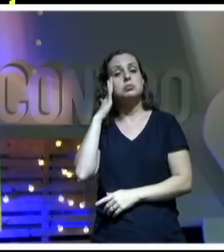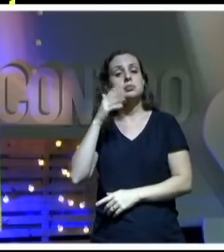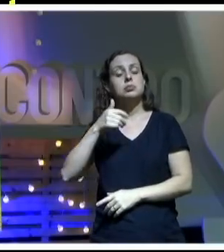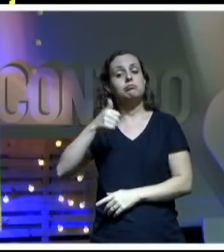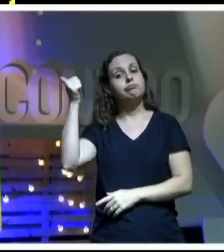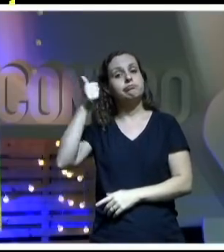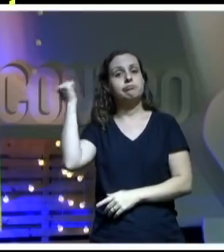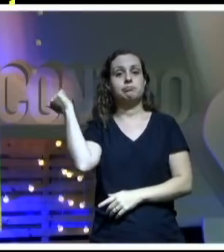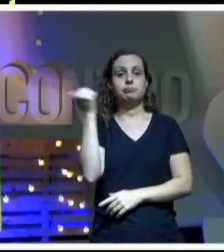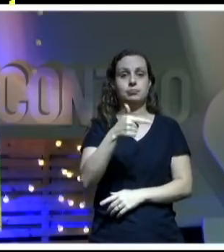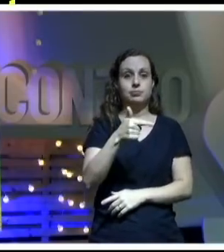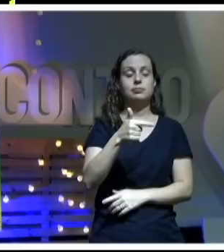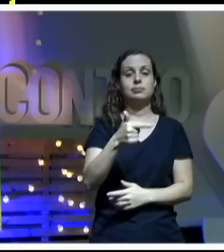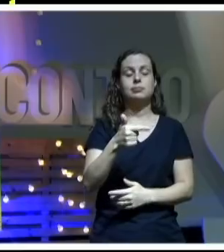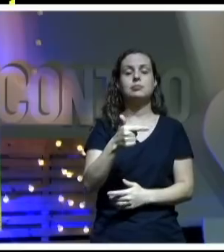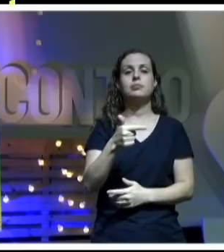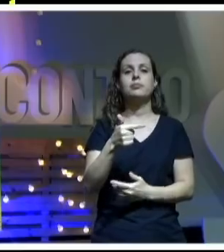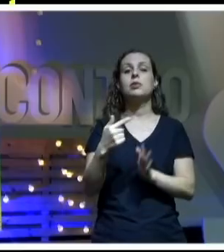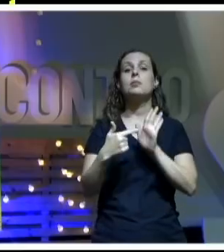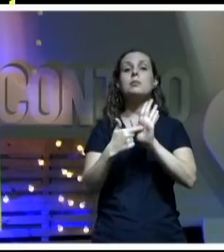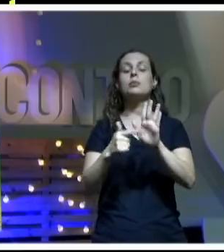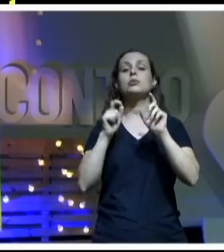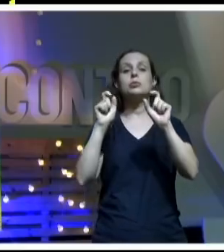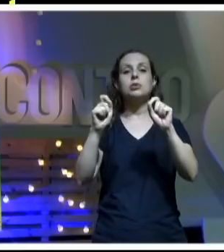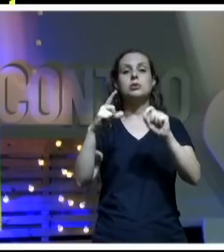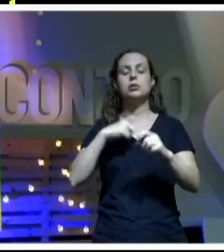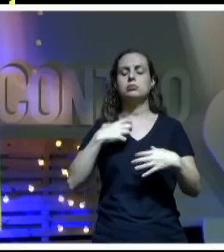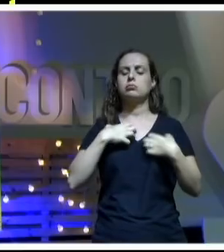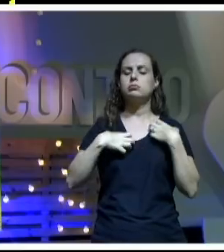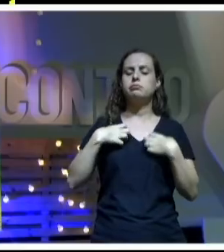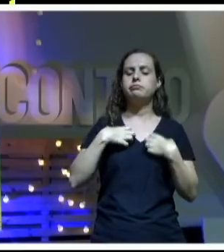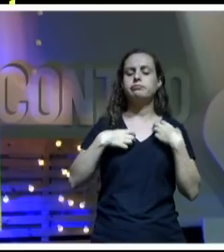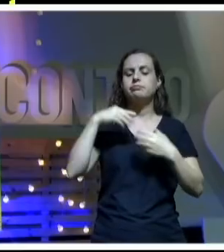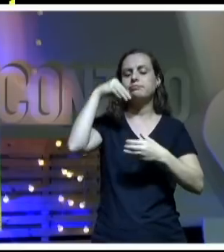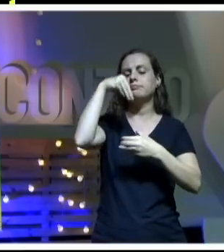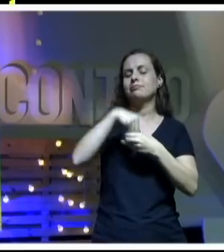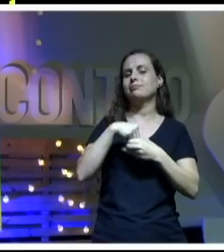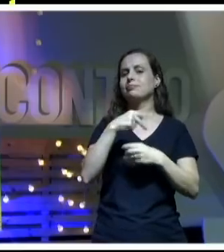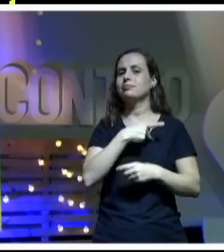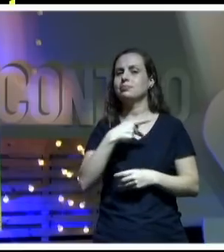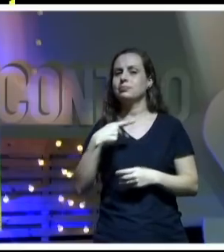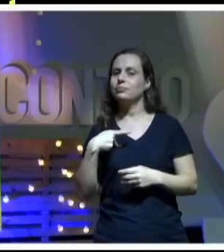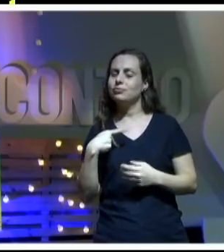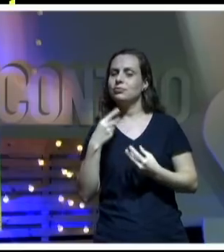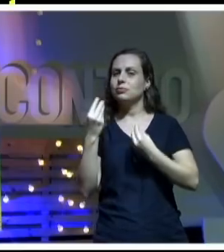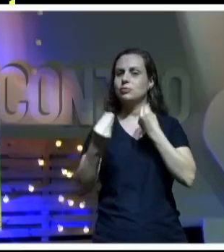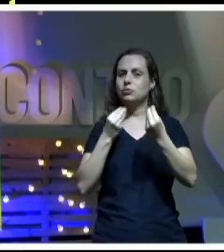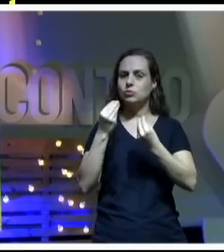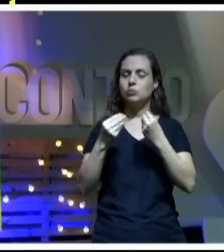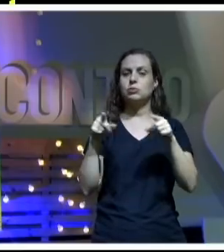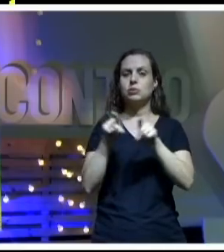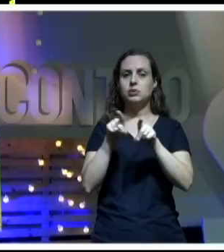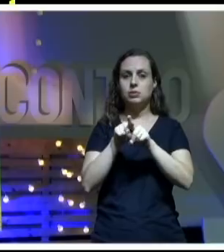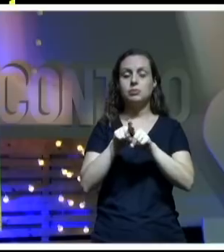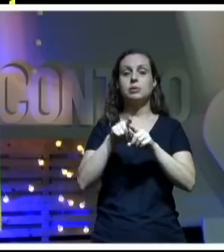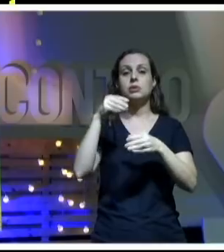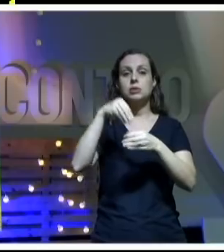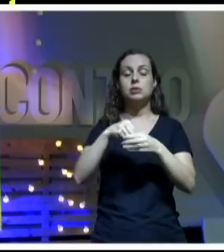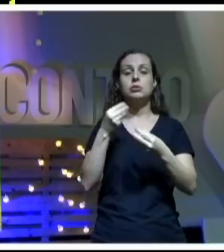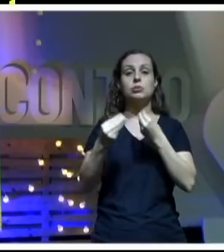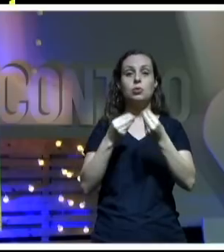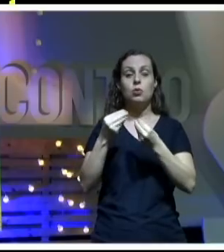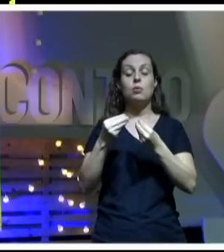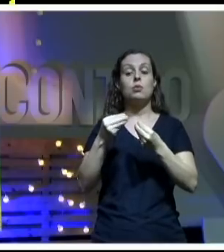trabalho isso revela nada menos que uma crise de identidade que contribui seriamente para os altos níveis de bournout entre os pastores